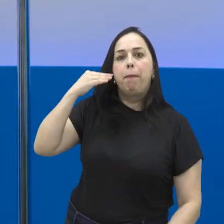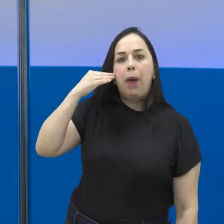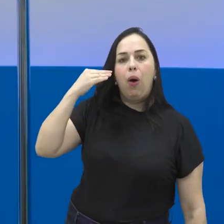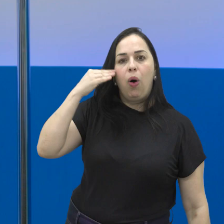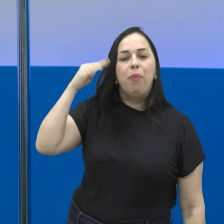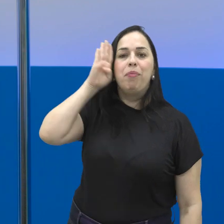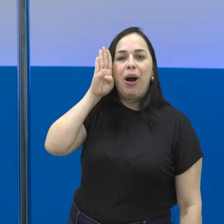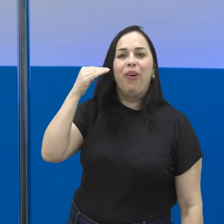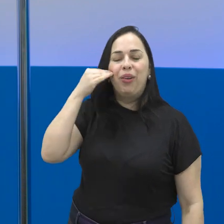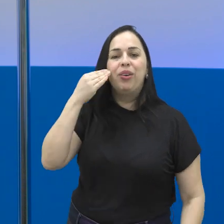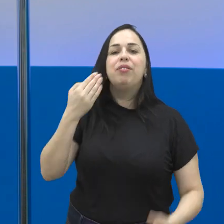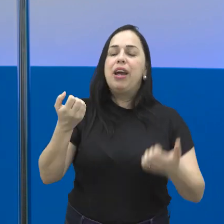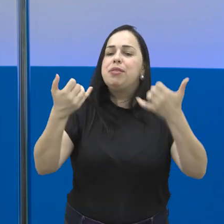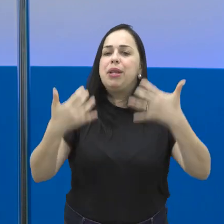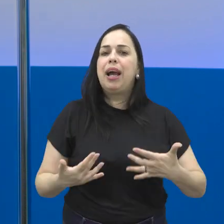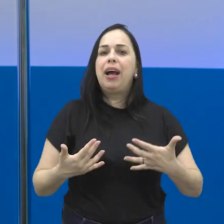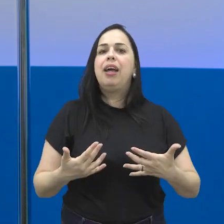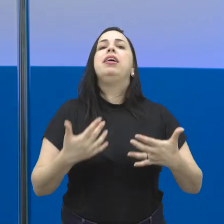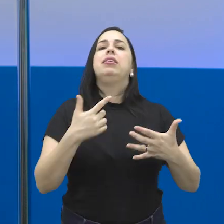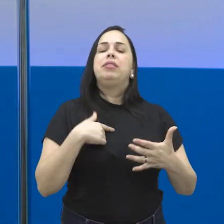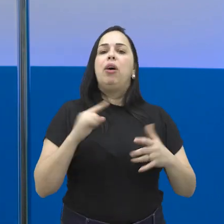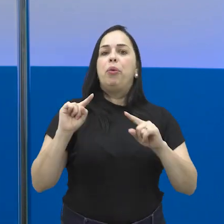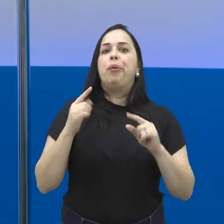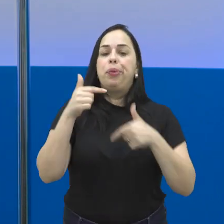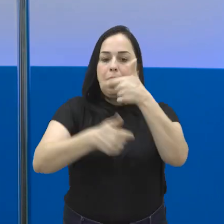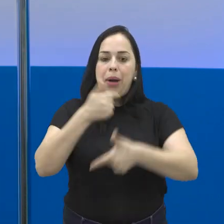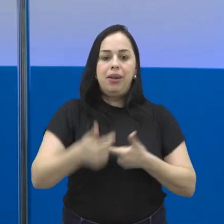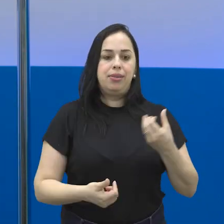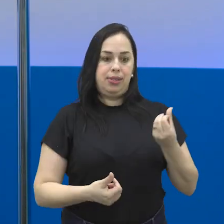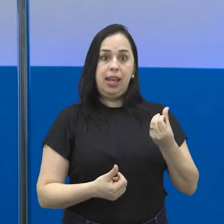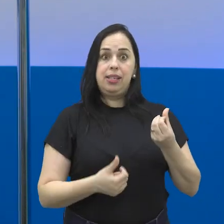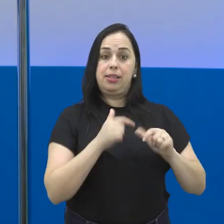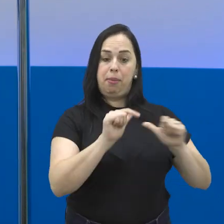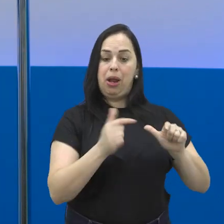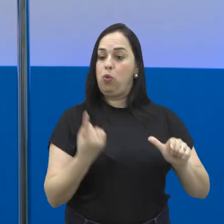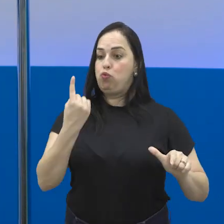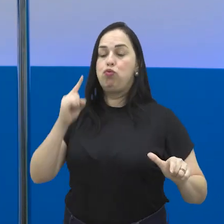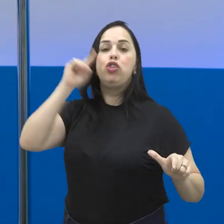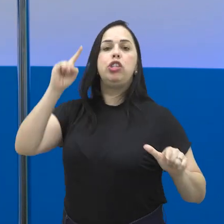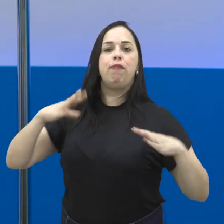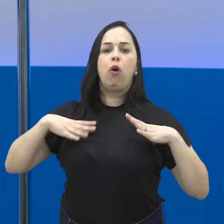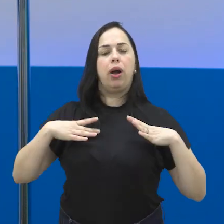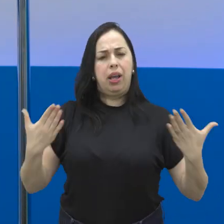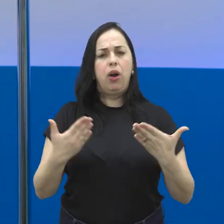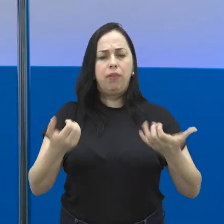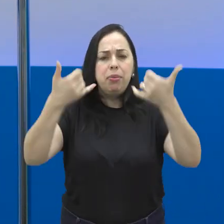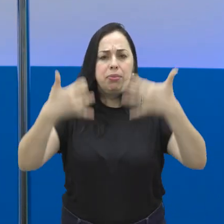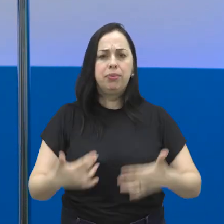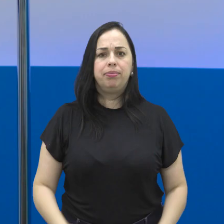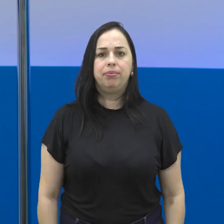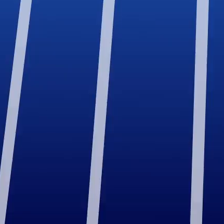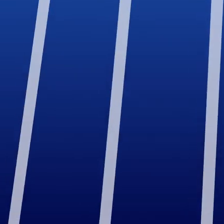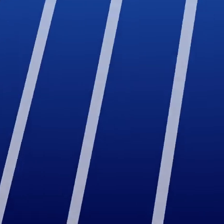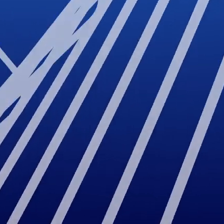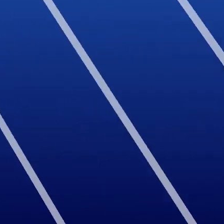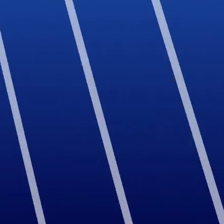Paulo Ricardo aborda o fim da escala 6x1, que está sendo discutido no